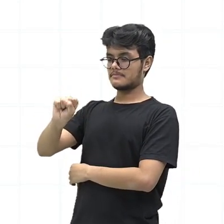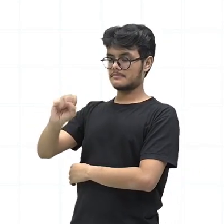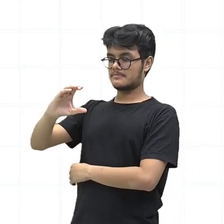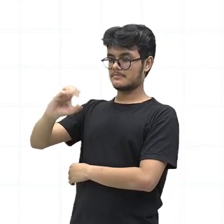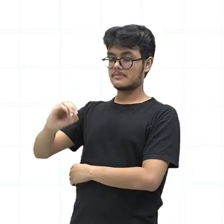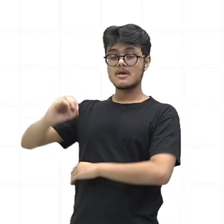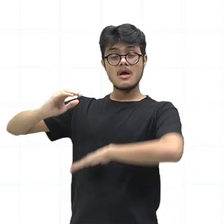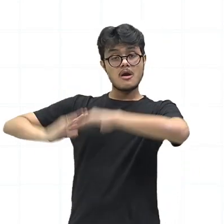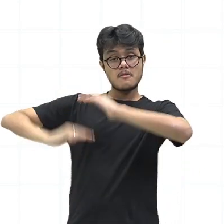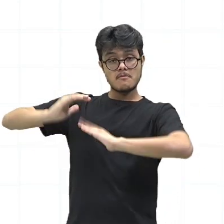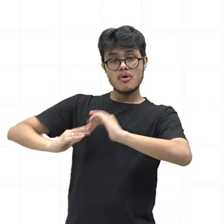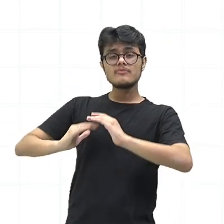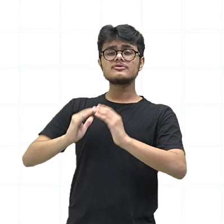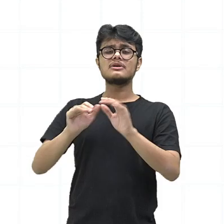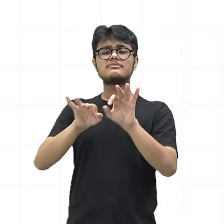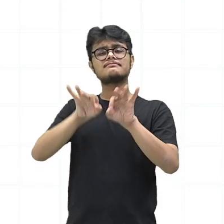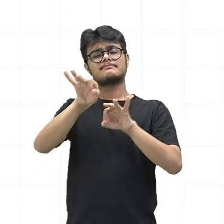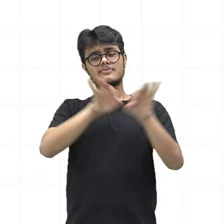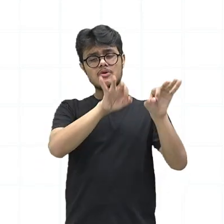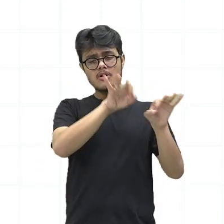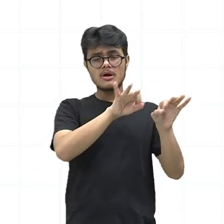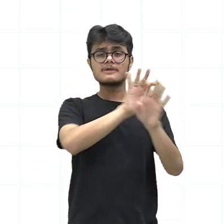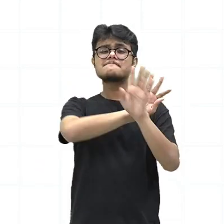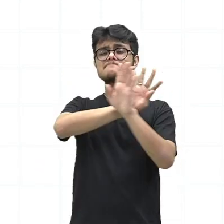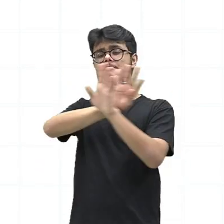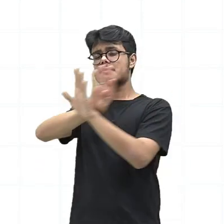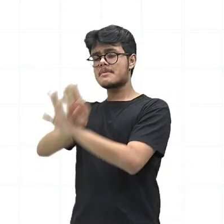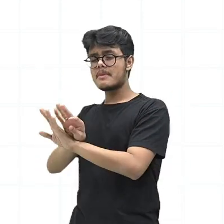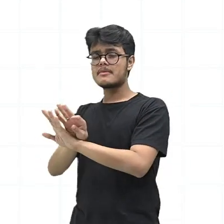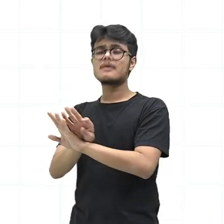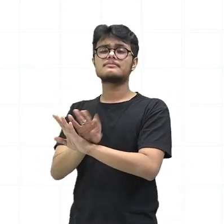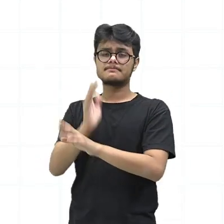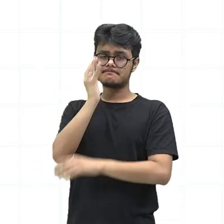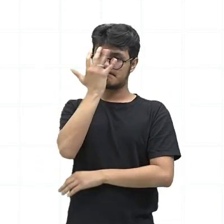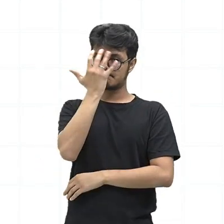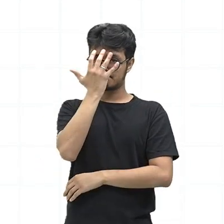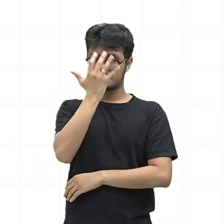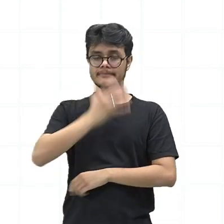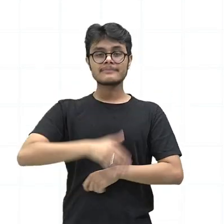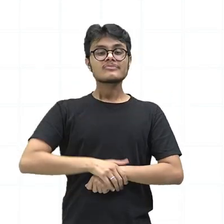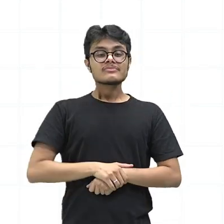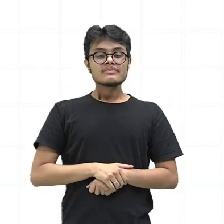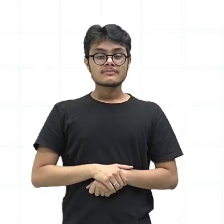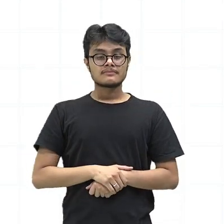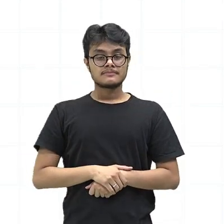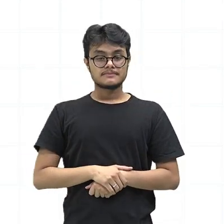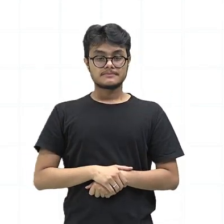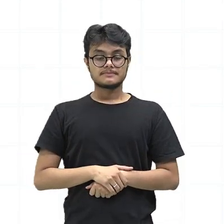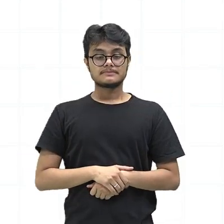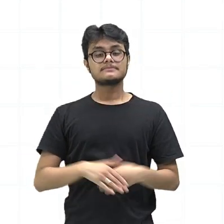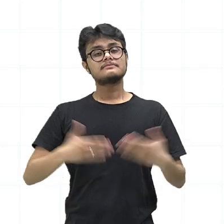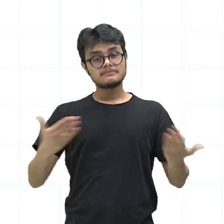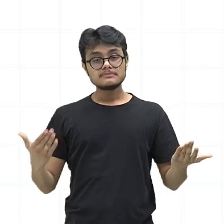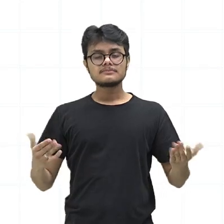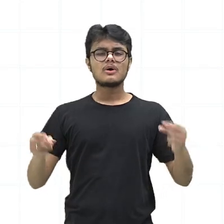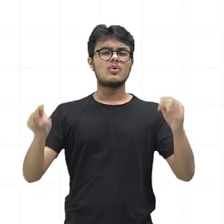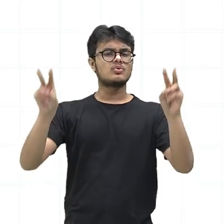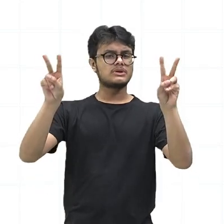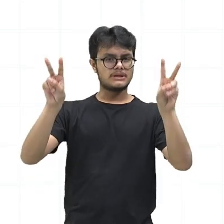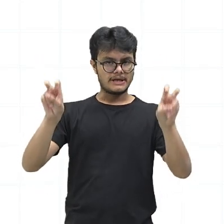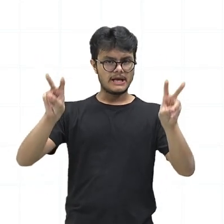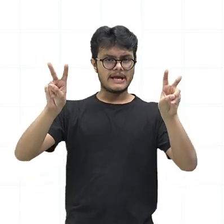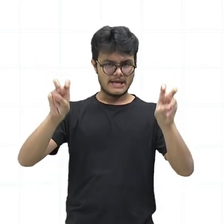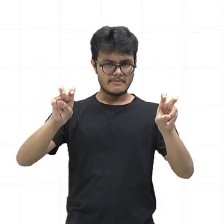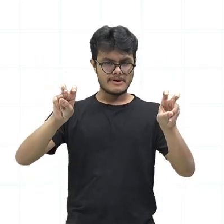é o profissional que organiza o desfile do carnaval. Para uma escola de samba, ele vai desde a escolha do tema,